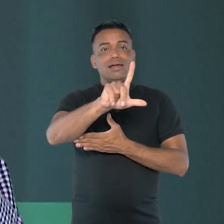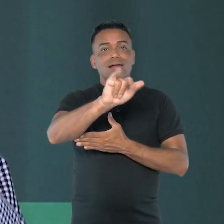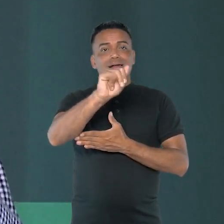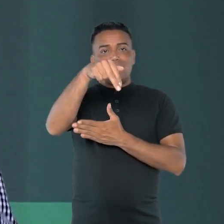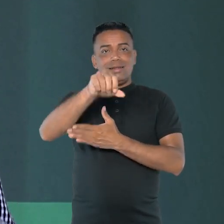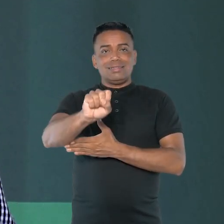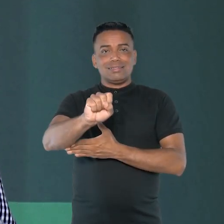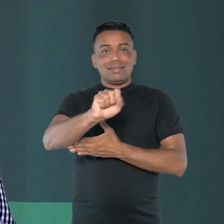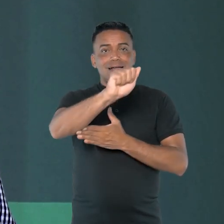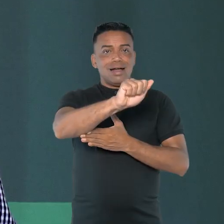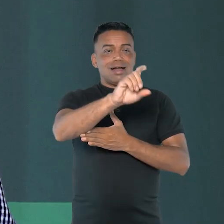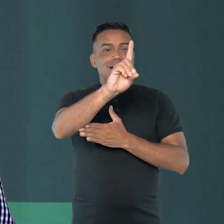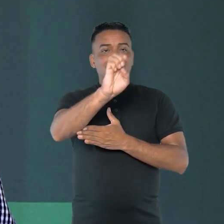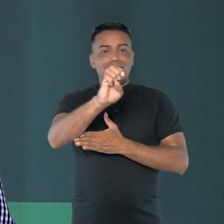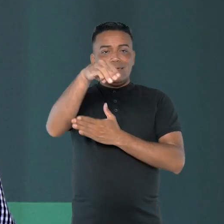é